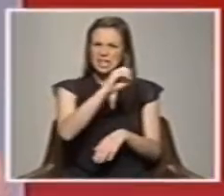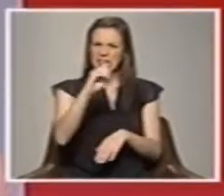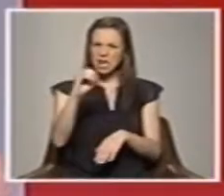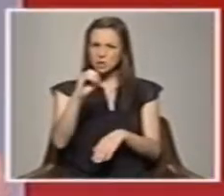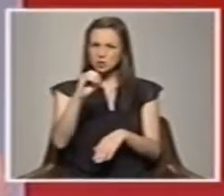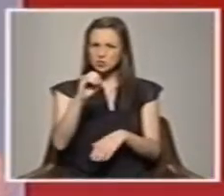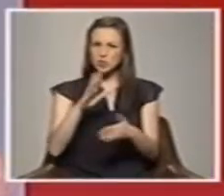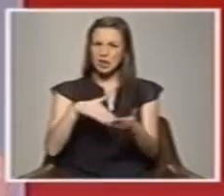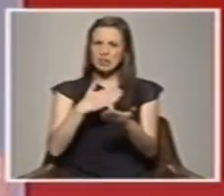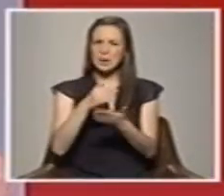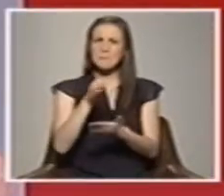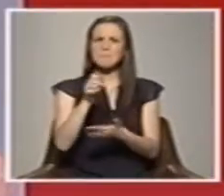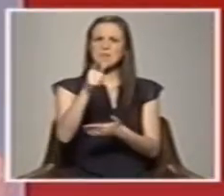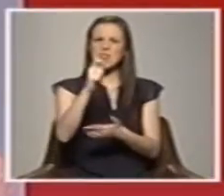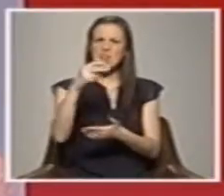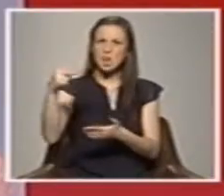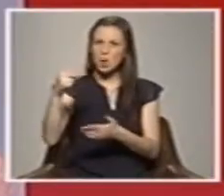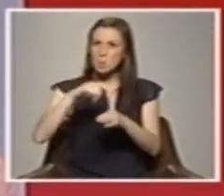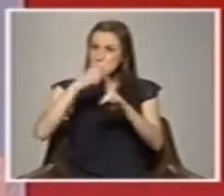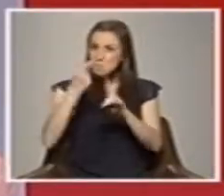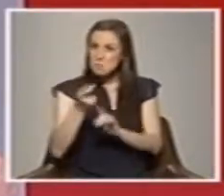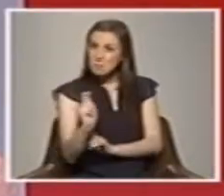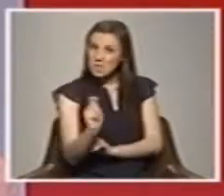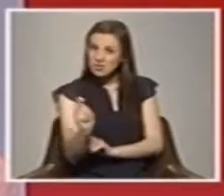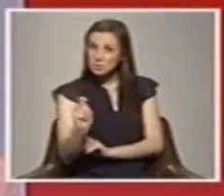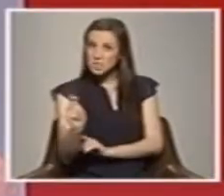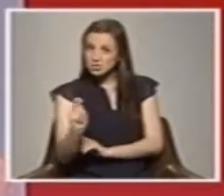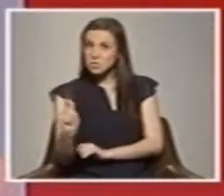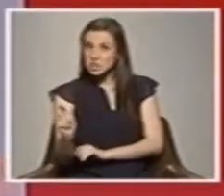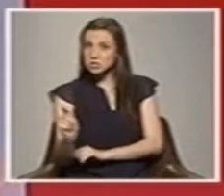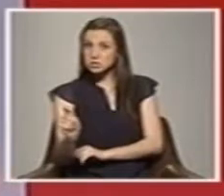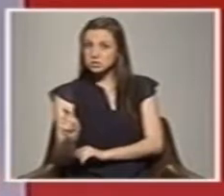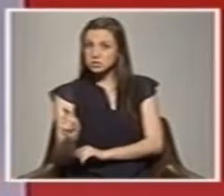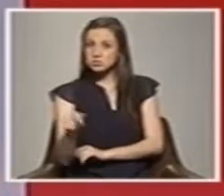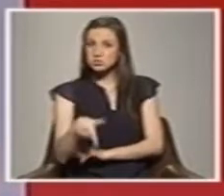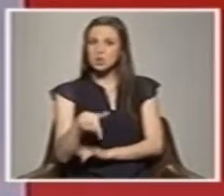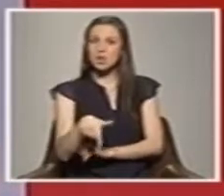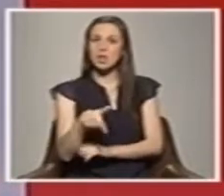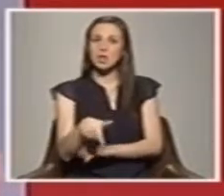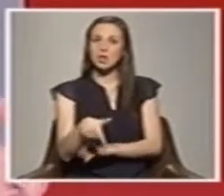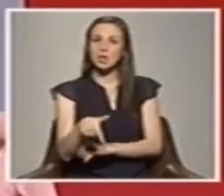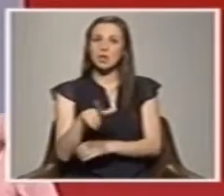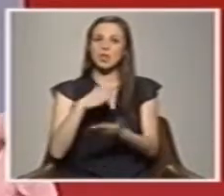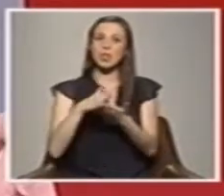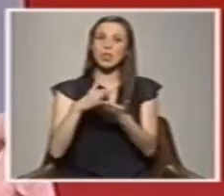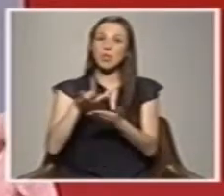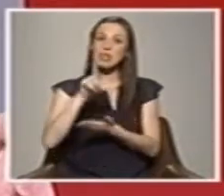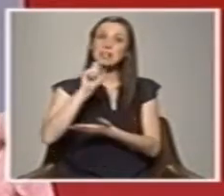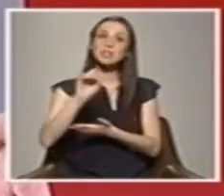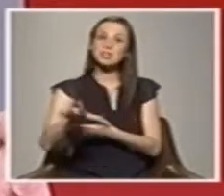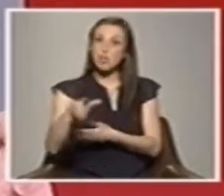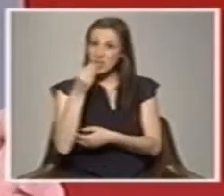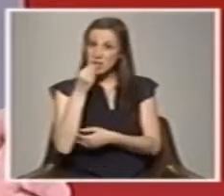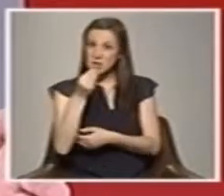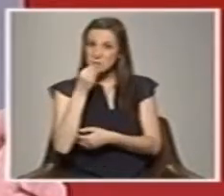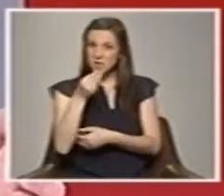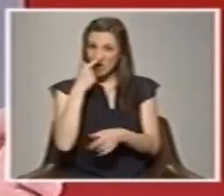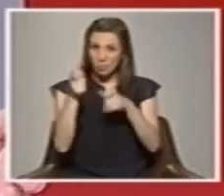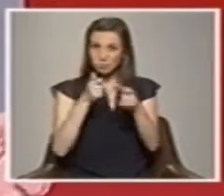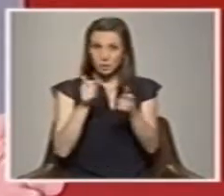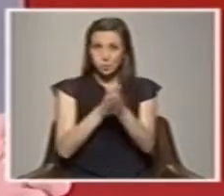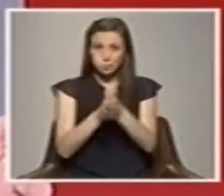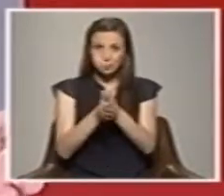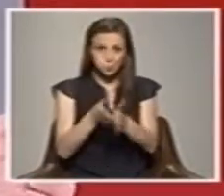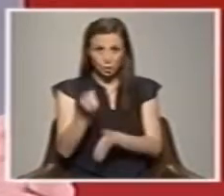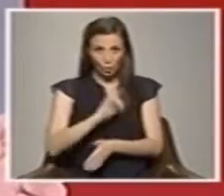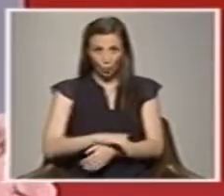a 1000 euros por mês de deposição de resíduos. à base de fruta e hortaliças. De alimentos que ninguém vai aproveitar.